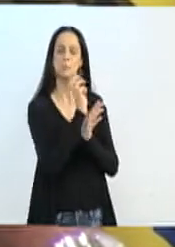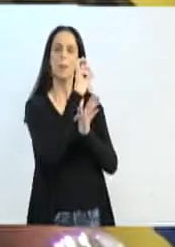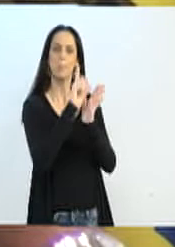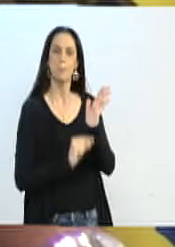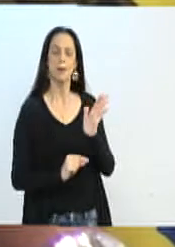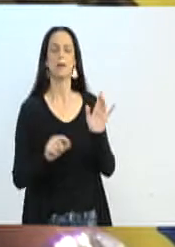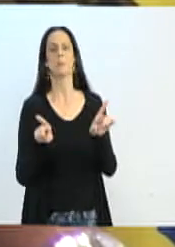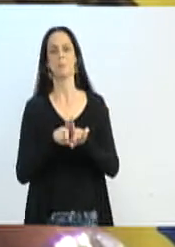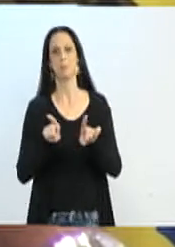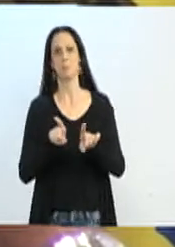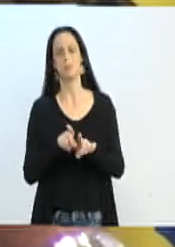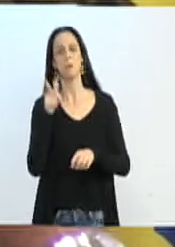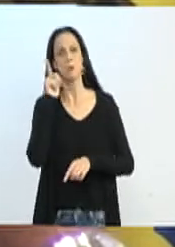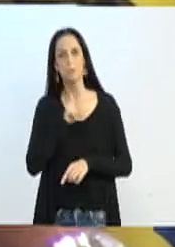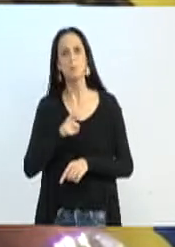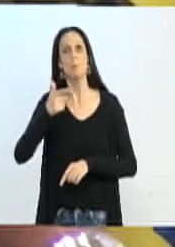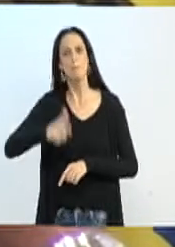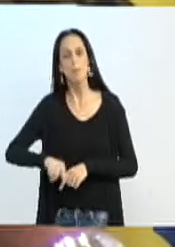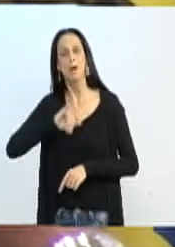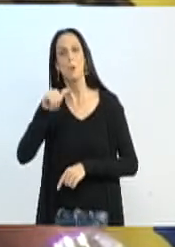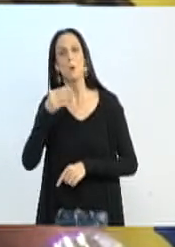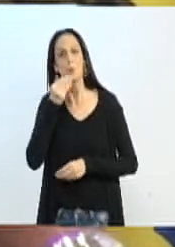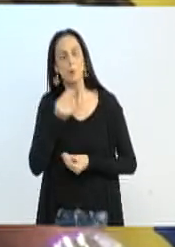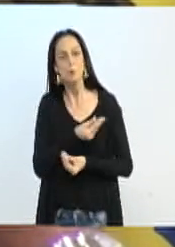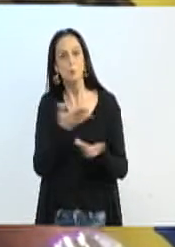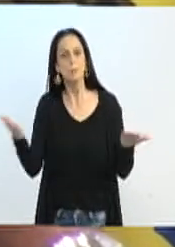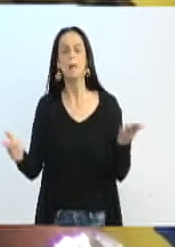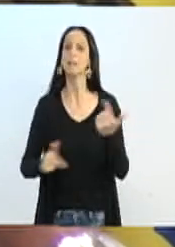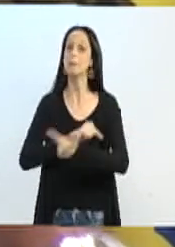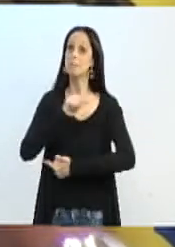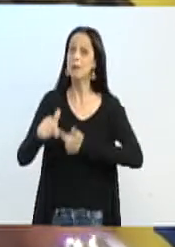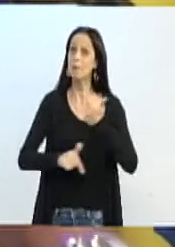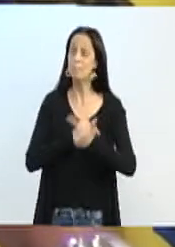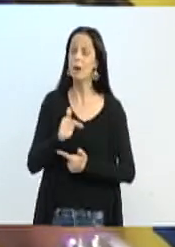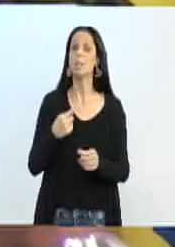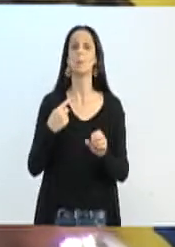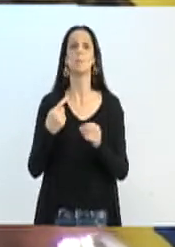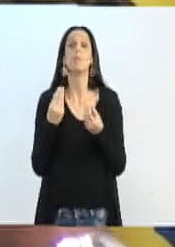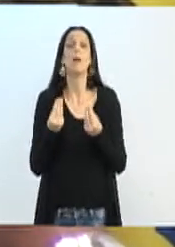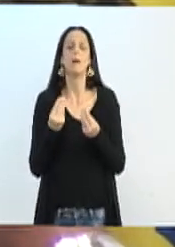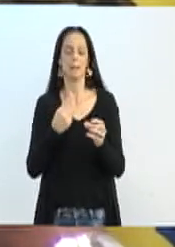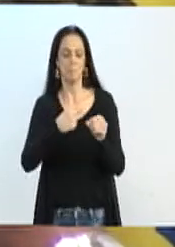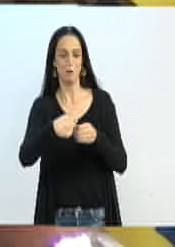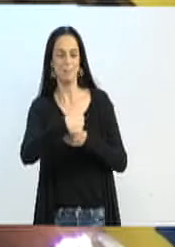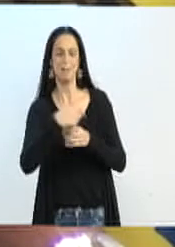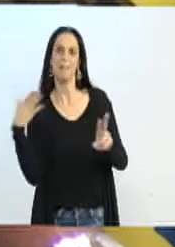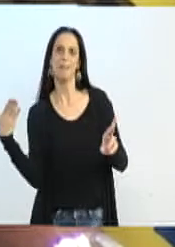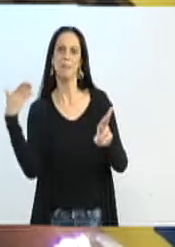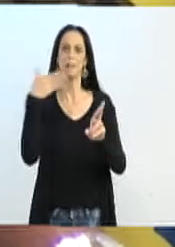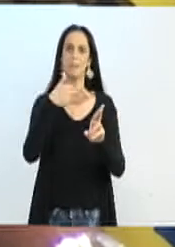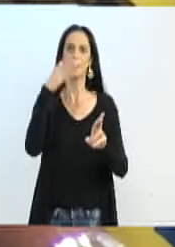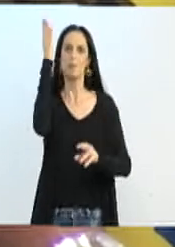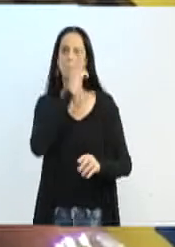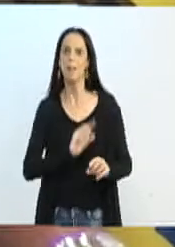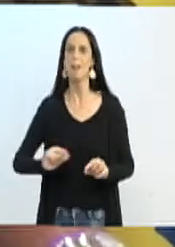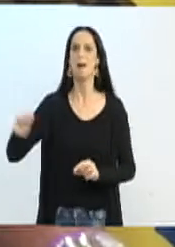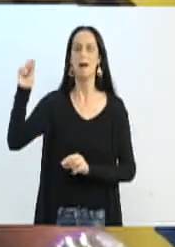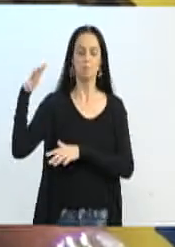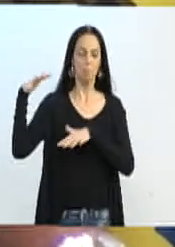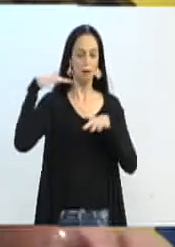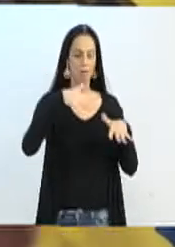para a geração de oportunidades e o trabalho para tornar nossa cidade referência Nacional